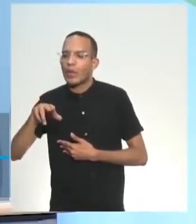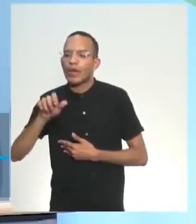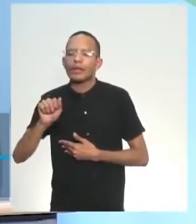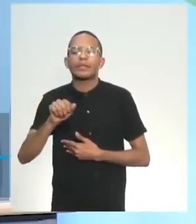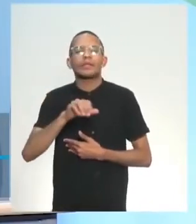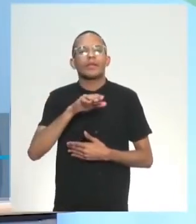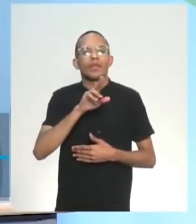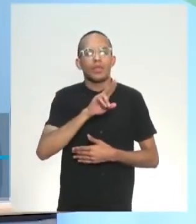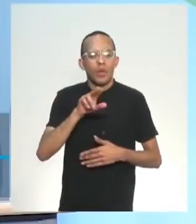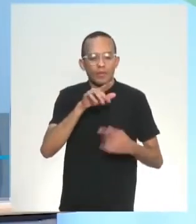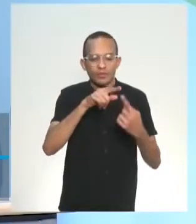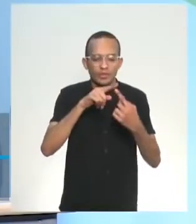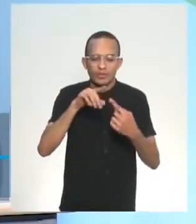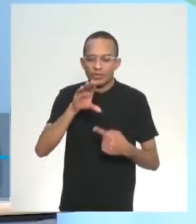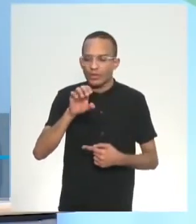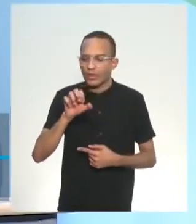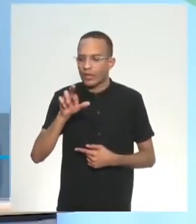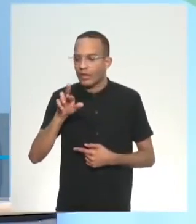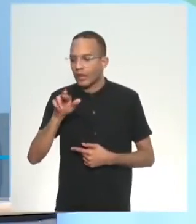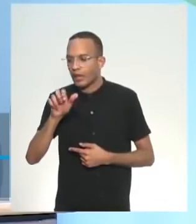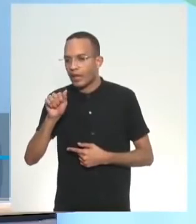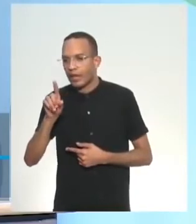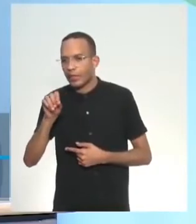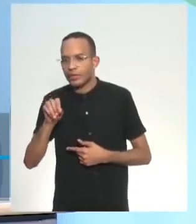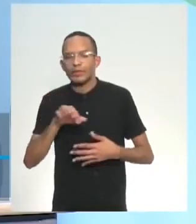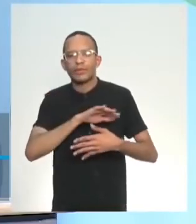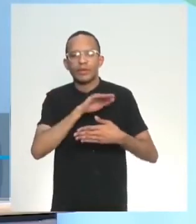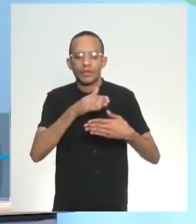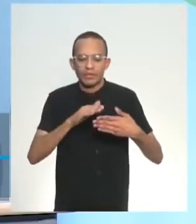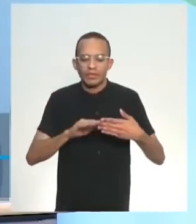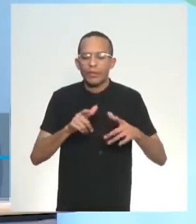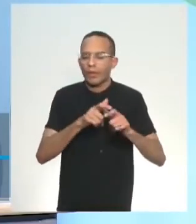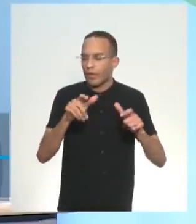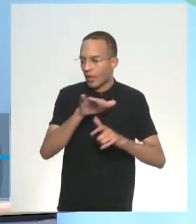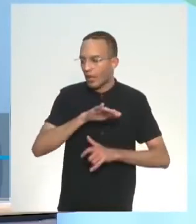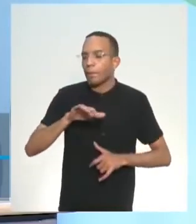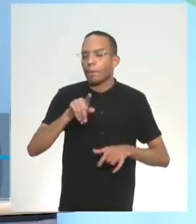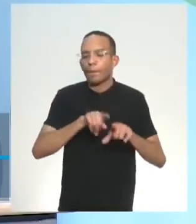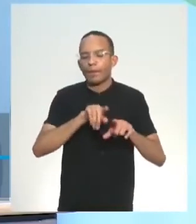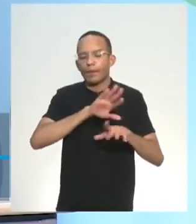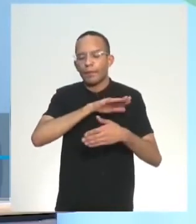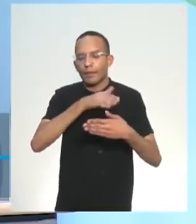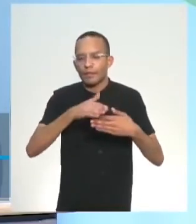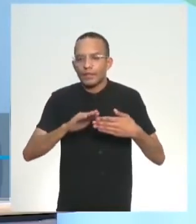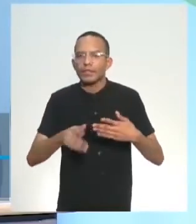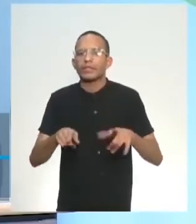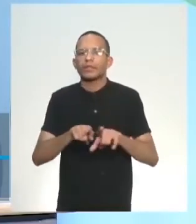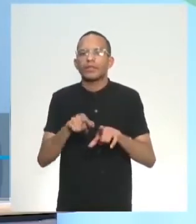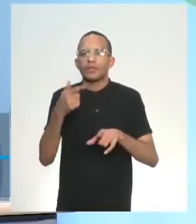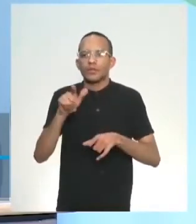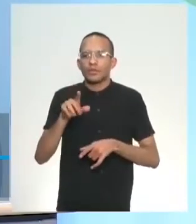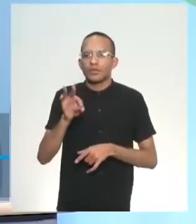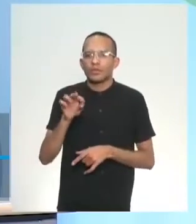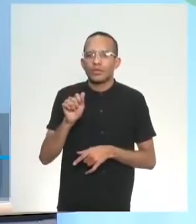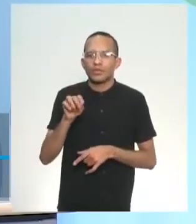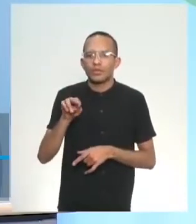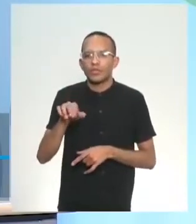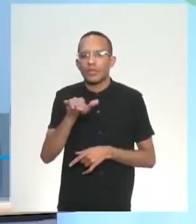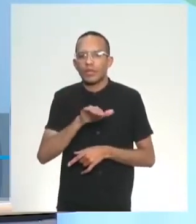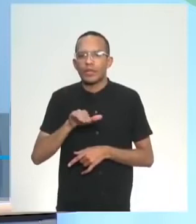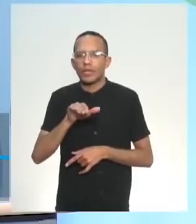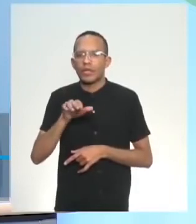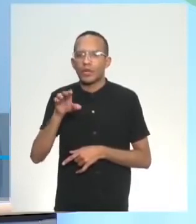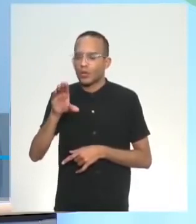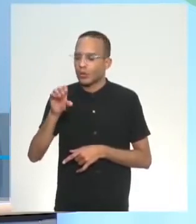Atlântica. A maioria é Mata Atlântica. Ó. Isabela, da Protatiana, Mata Atlântica. Do Cidrônia Nunes, lá